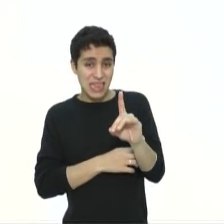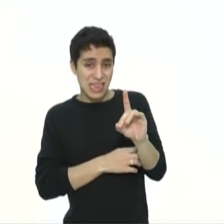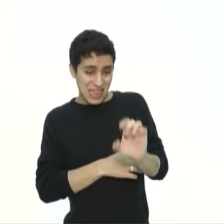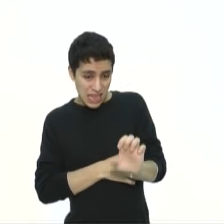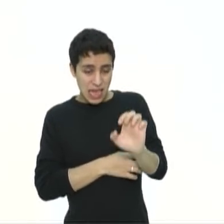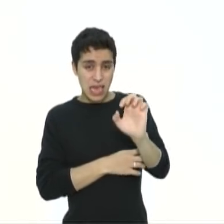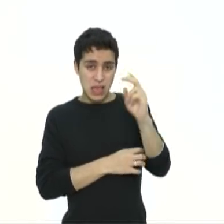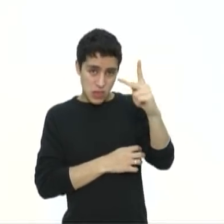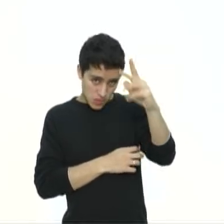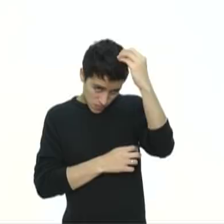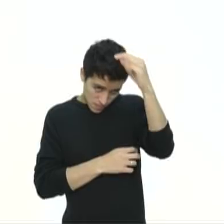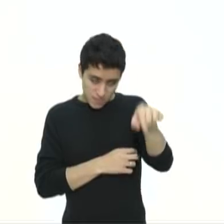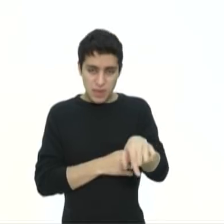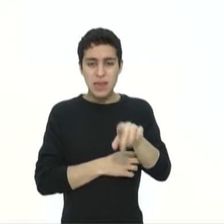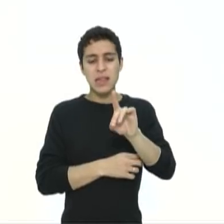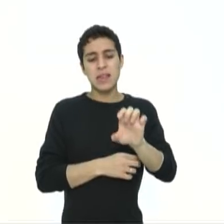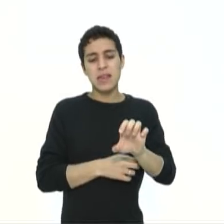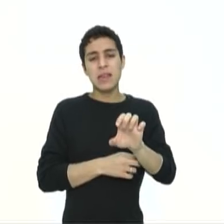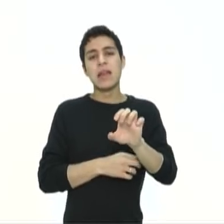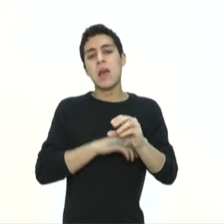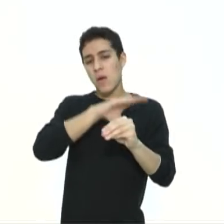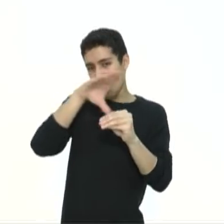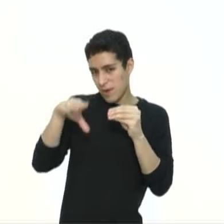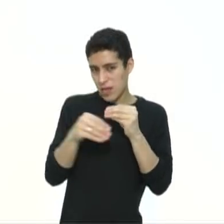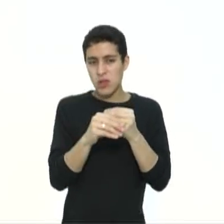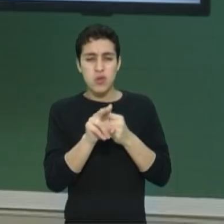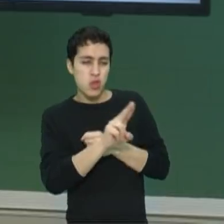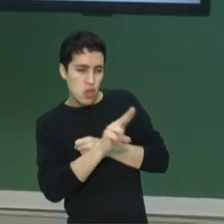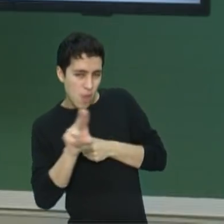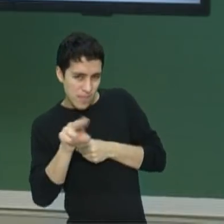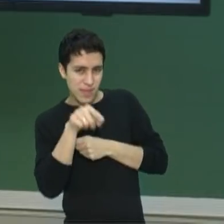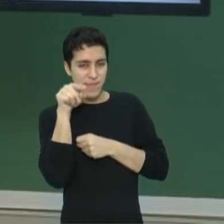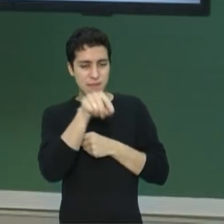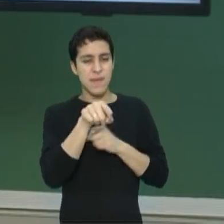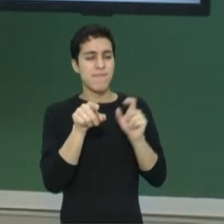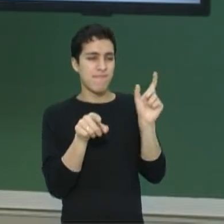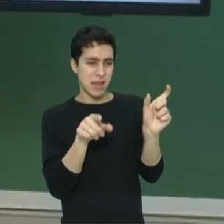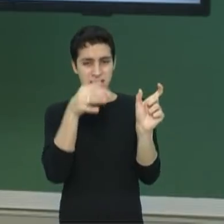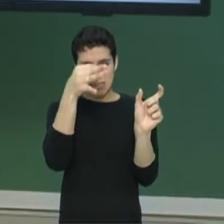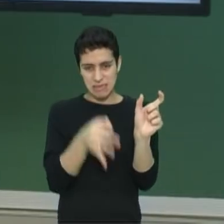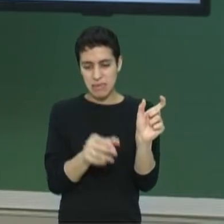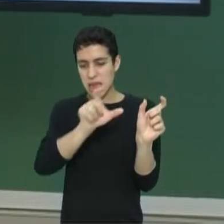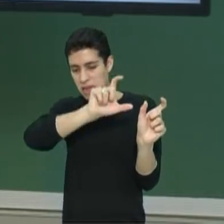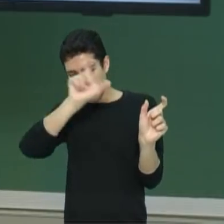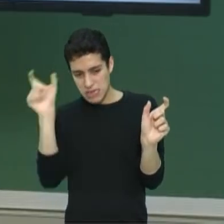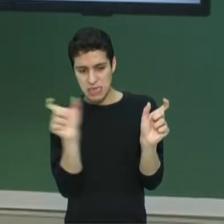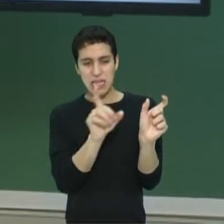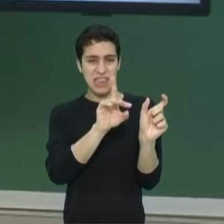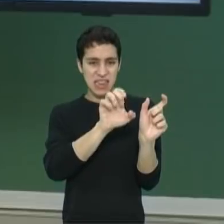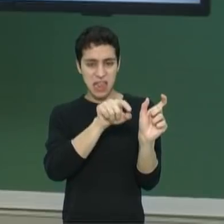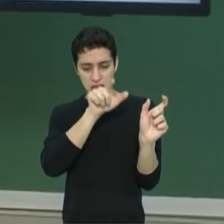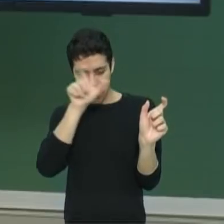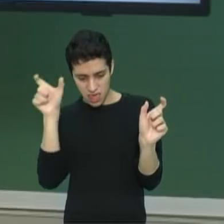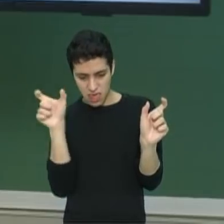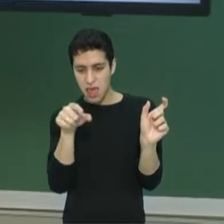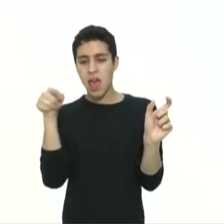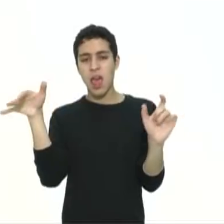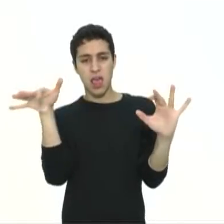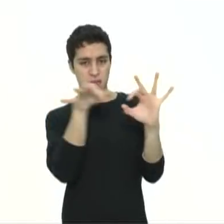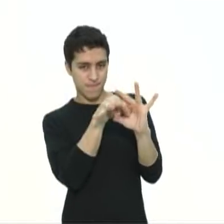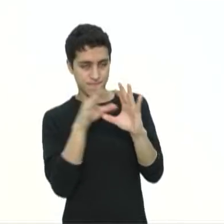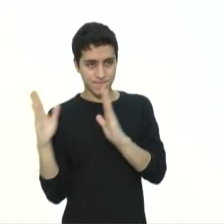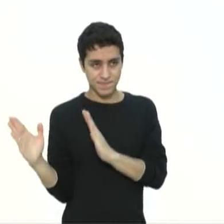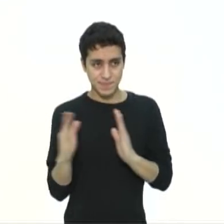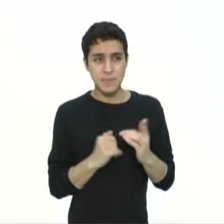gente chama de complemento nominal, que completa o sentido da palavra certeza, do substantivo certeza. No outro exemplo, a